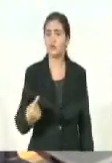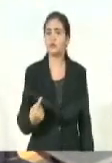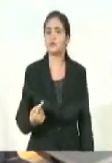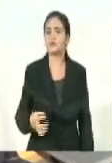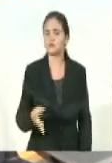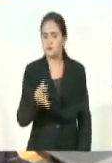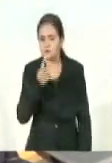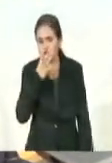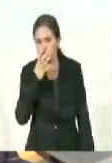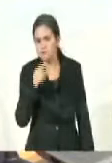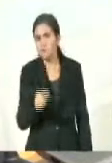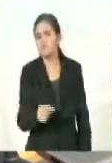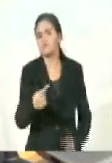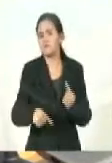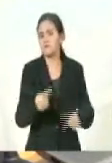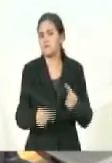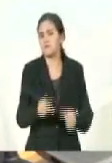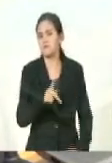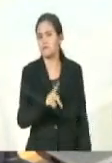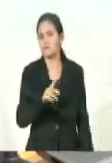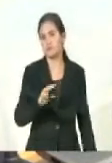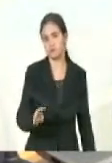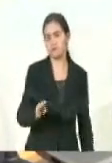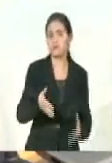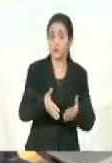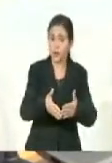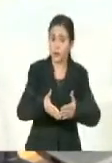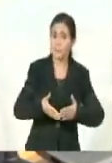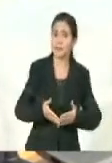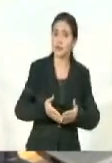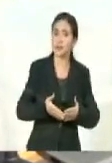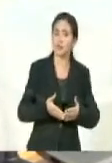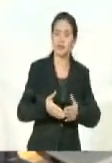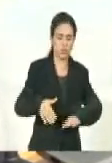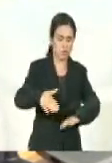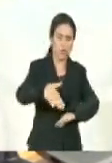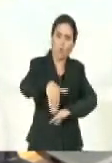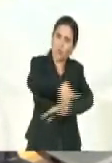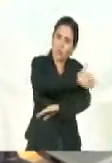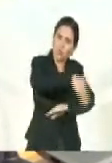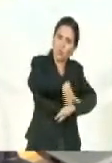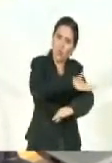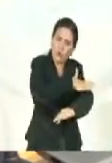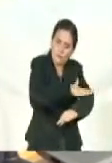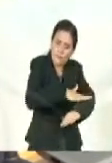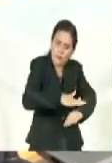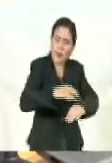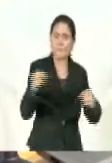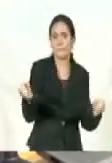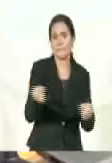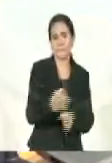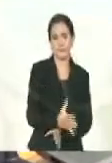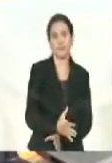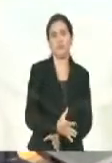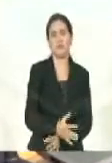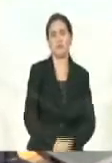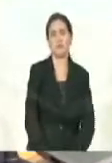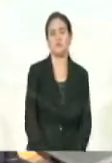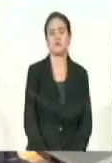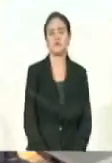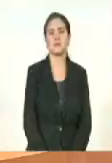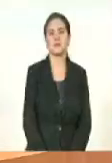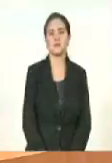imediato, uma indicação solicitando aquele trecho de 15 quilômetros que liga Matinha ao povoado de Tans. Senhor